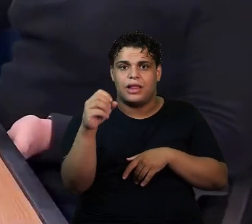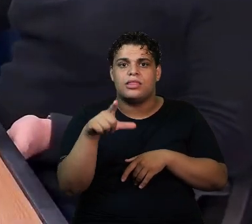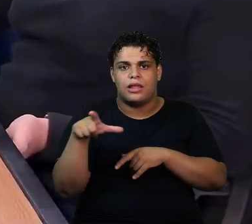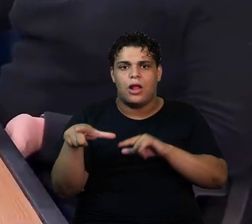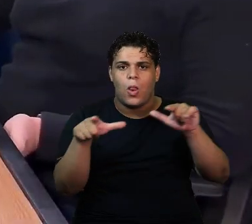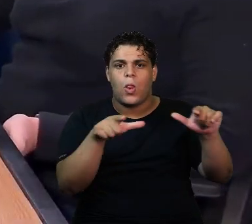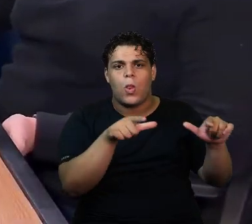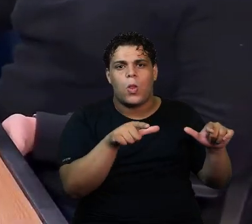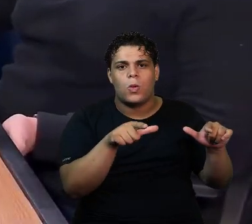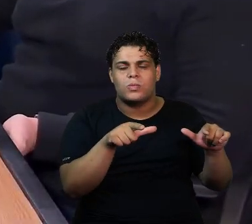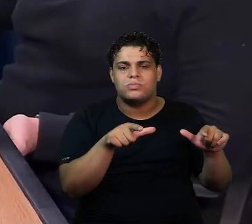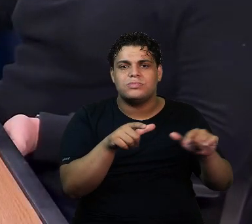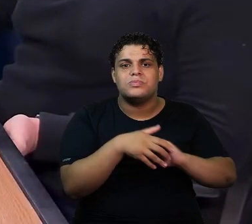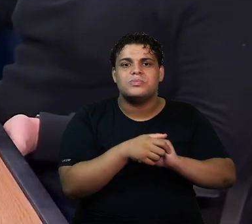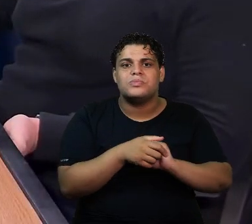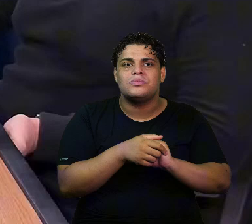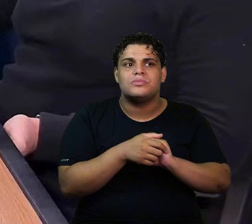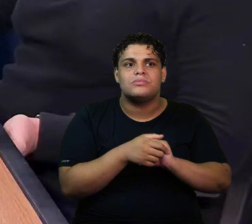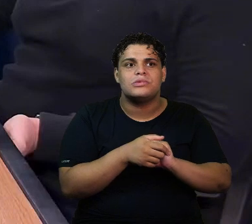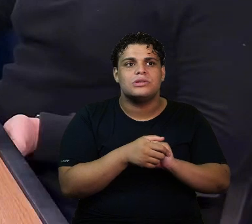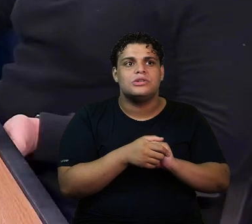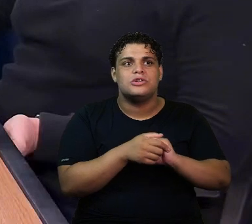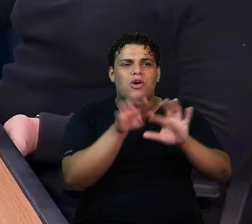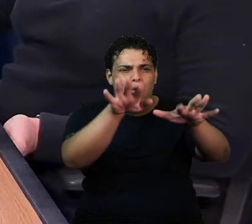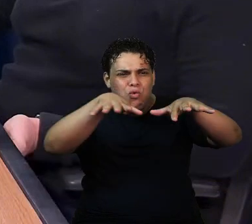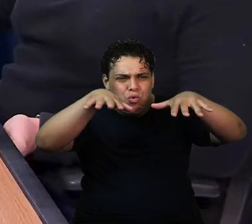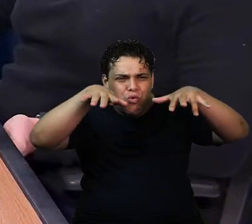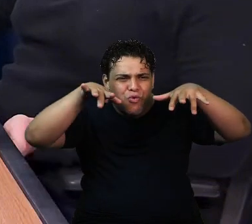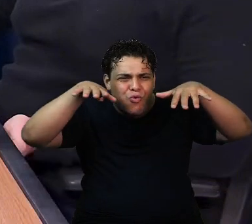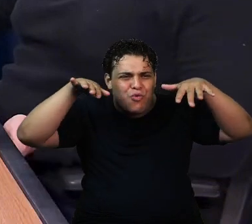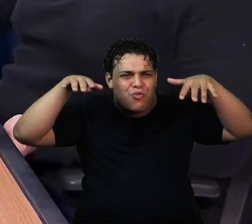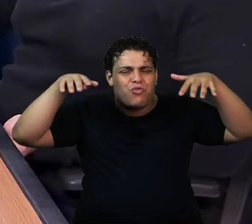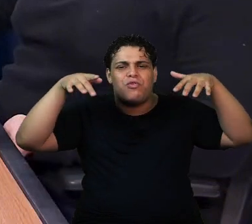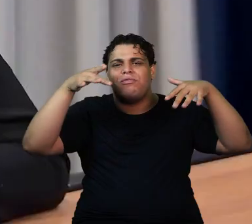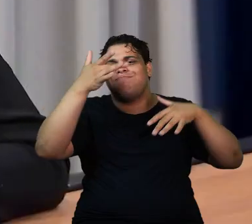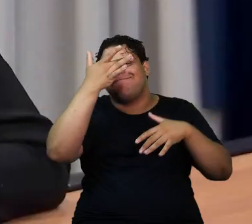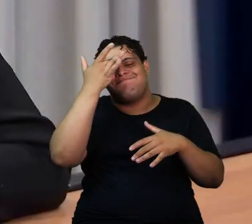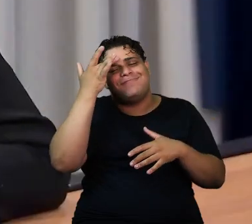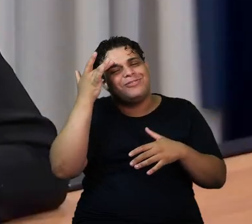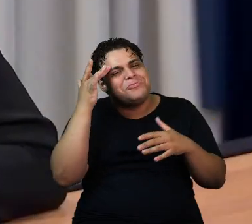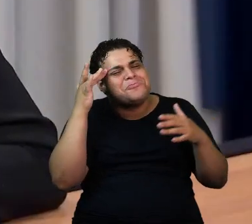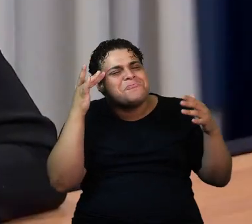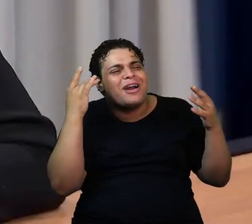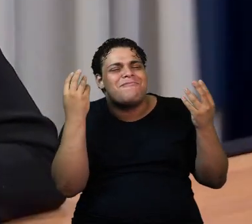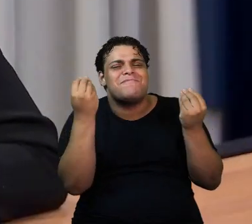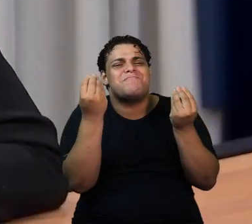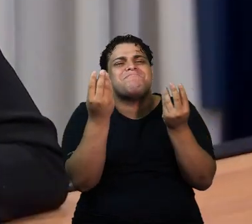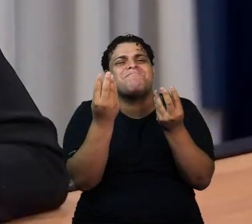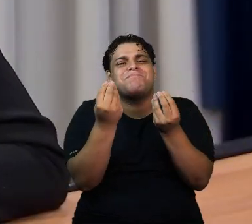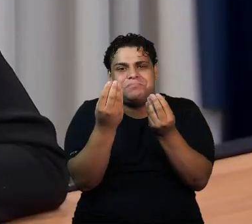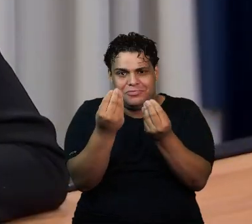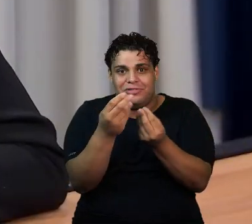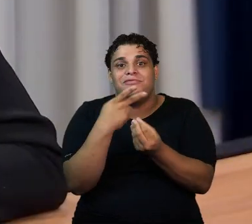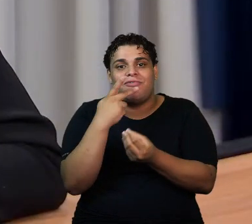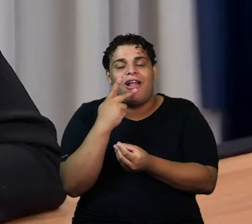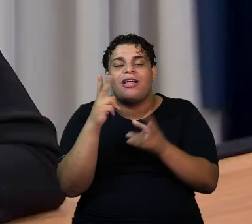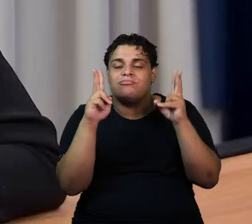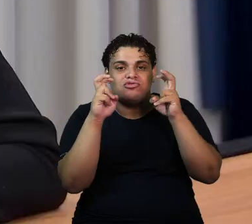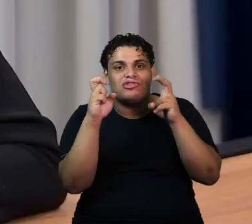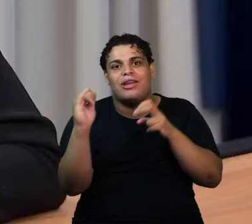média, né? Então, você imagina, a gente lotou todos os dias aquele teatro falando de temas tão relevantes,